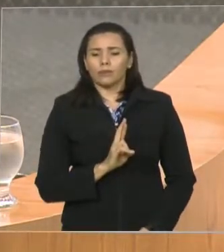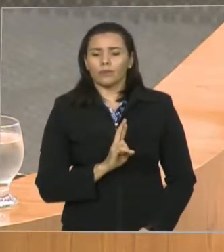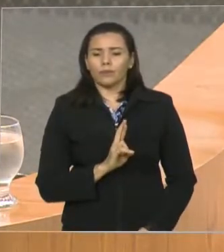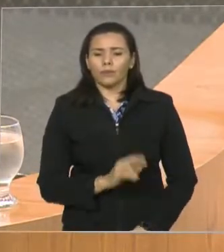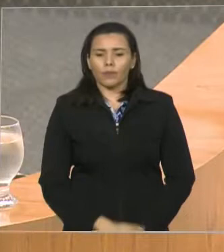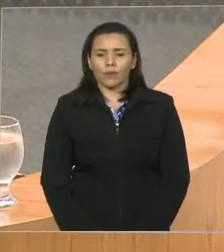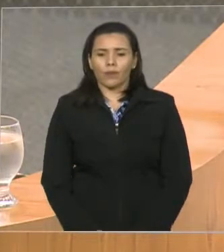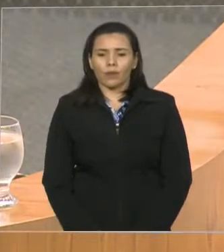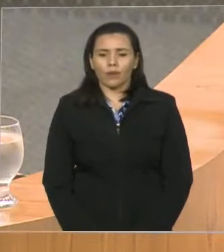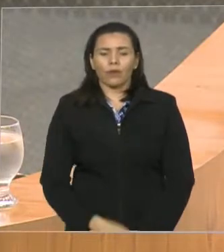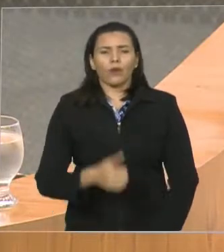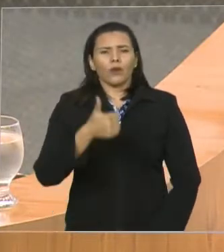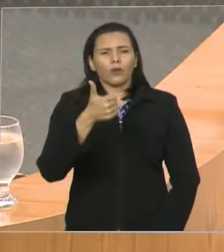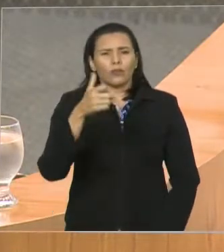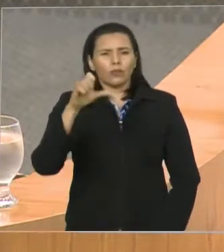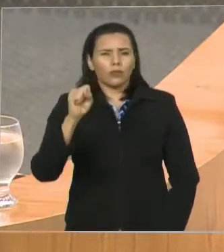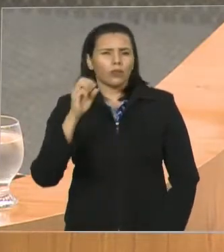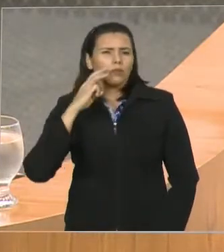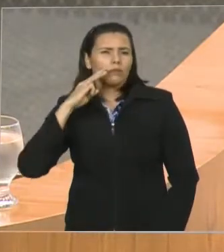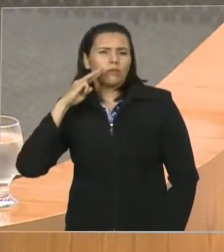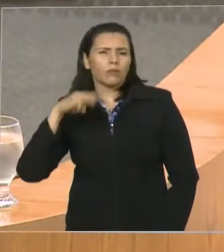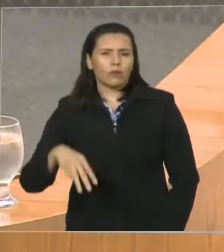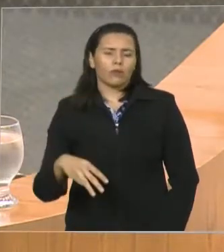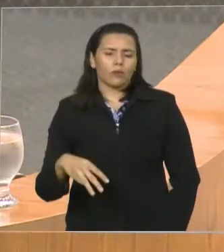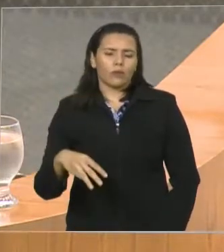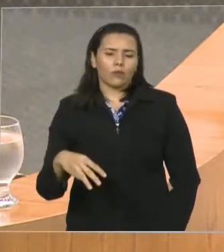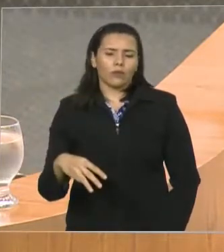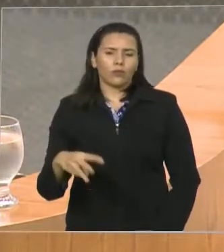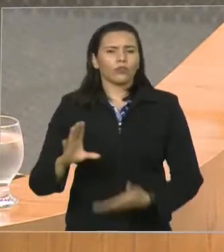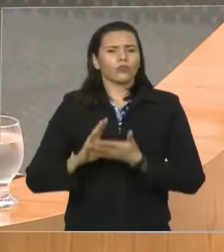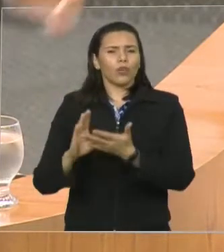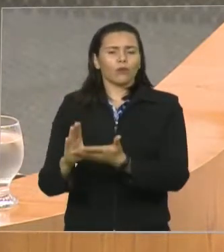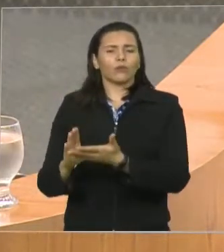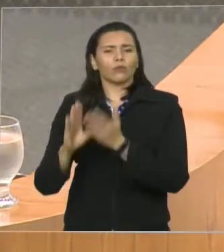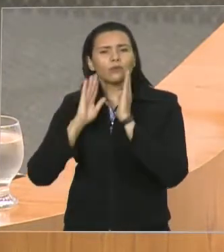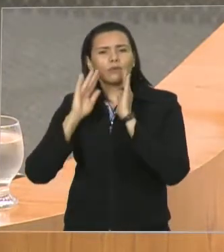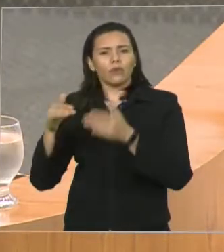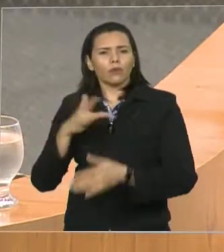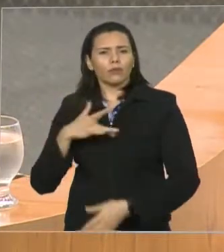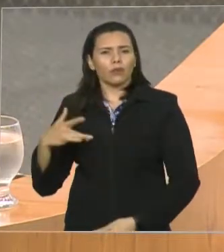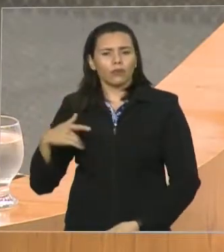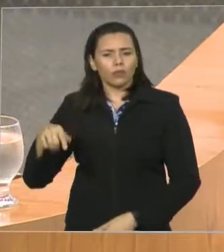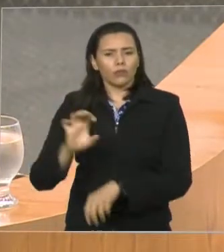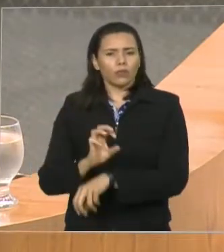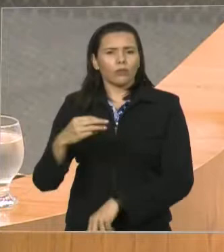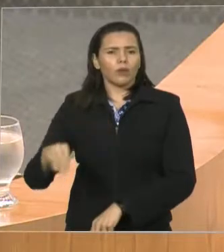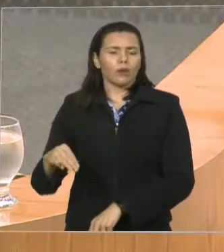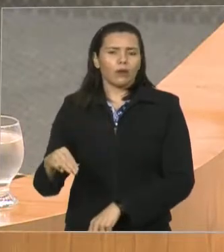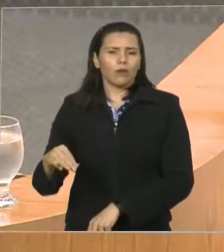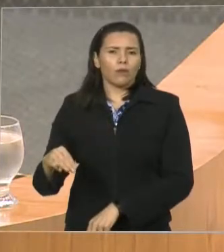os 18 milhões desviados na saúde no estado do Maranhão.